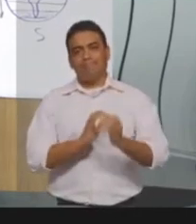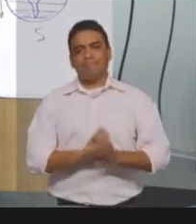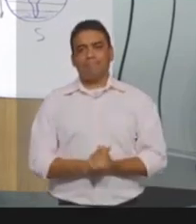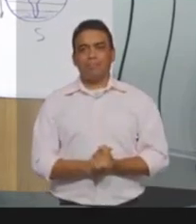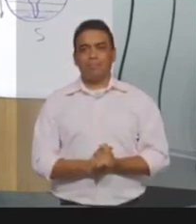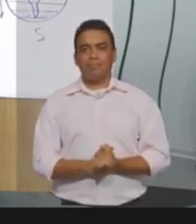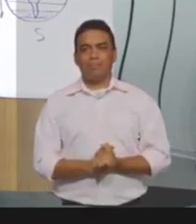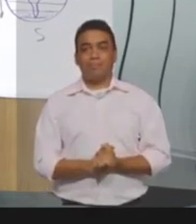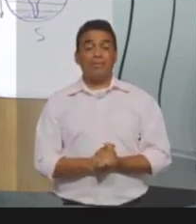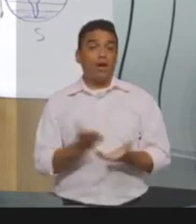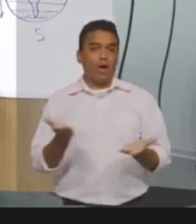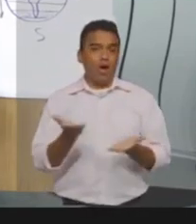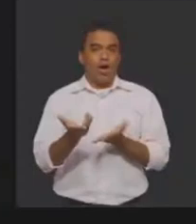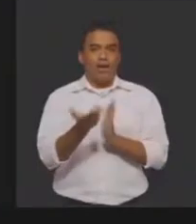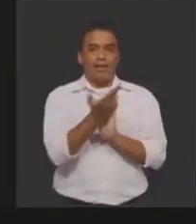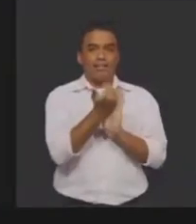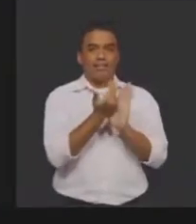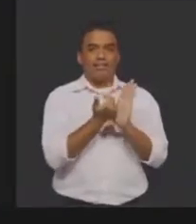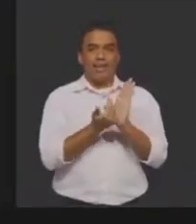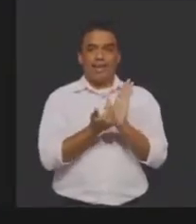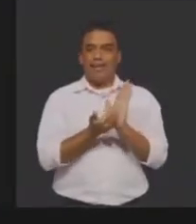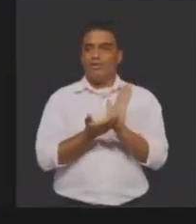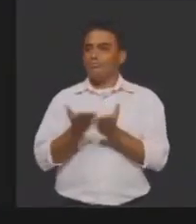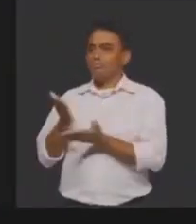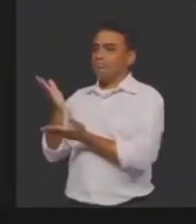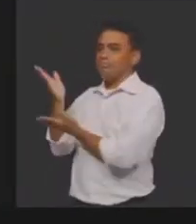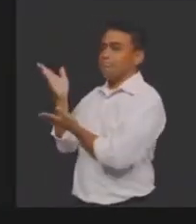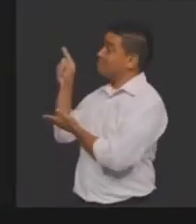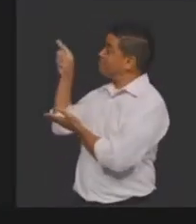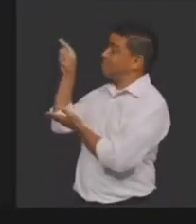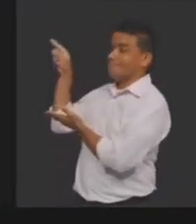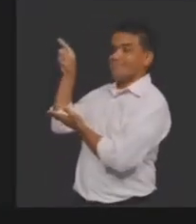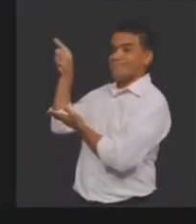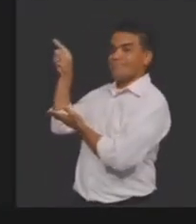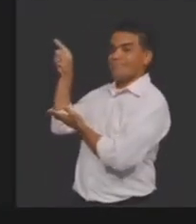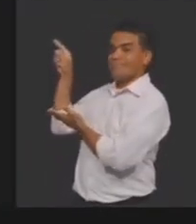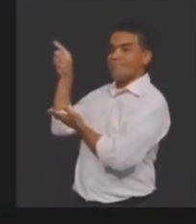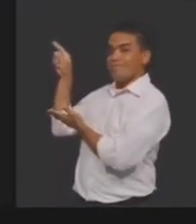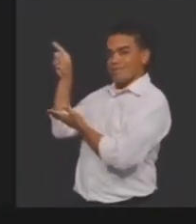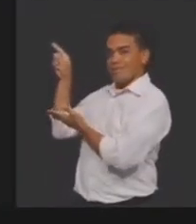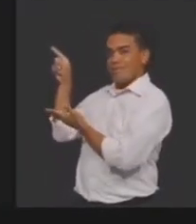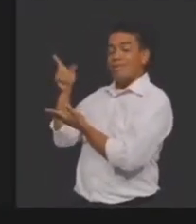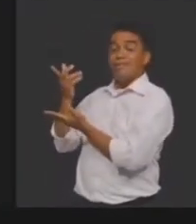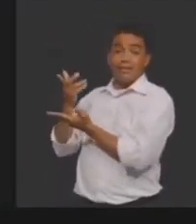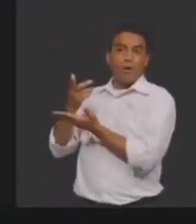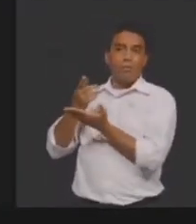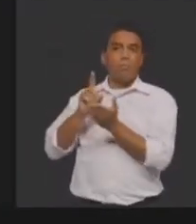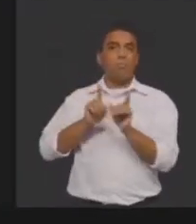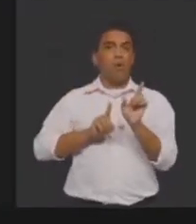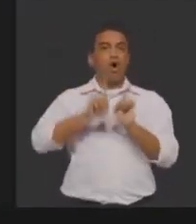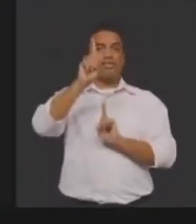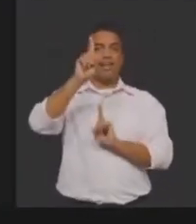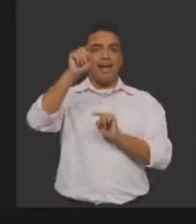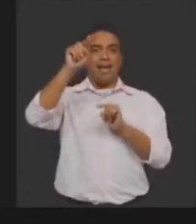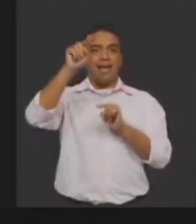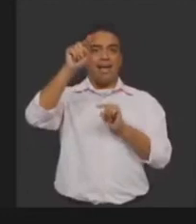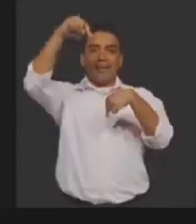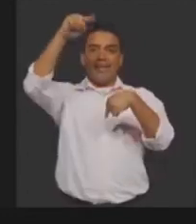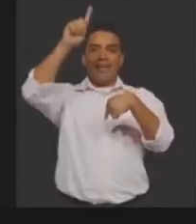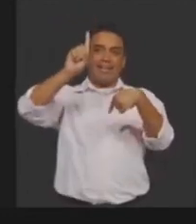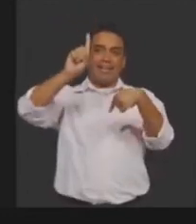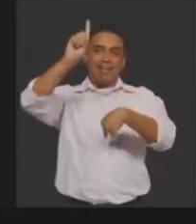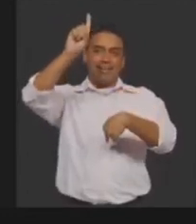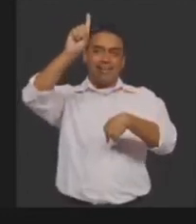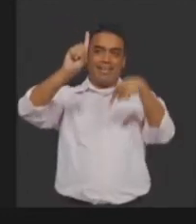E aqui o desenho aqui eu fiz lá no quadro, no flip chart primeiro, porque eu acho que na hora que a gente coloca as setinhas ajuda, mas tendo visto do flip